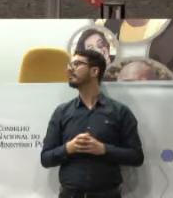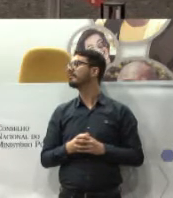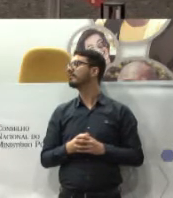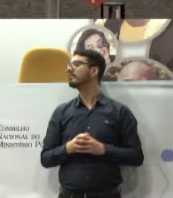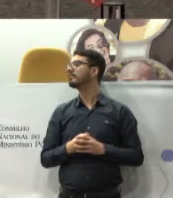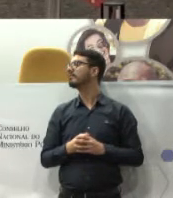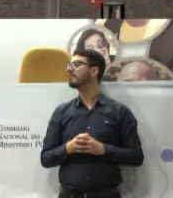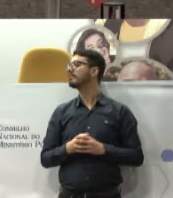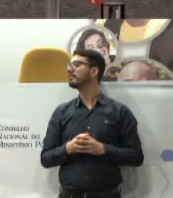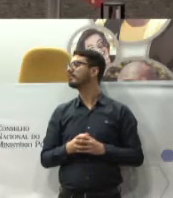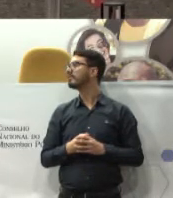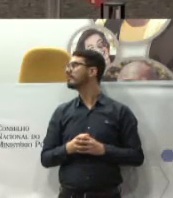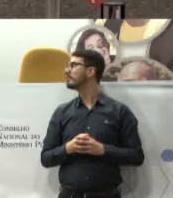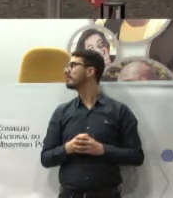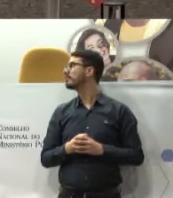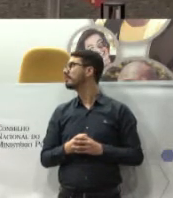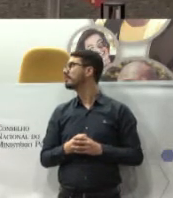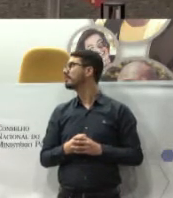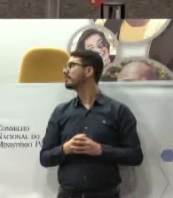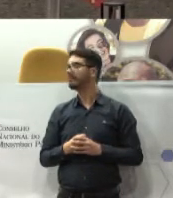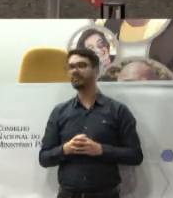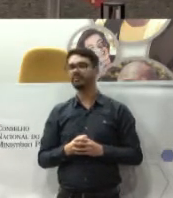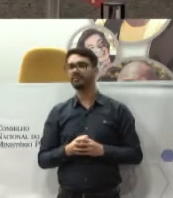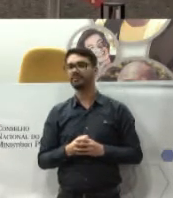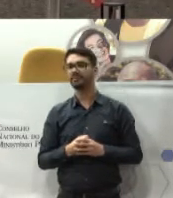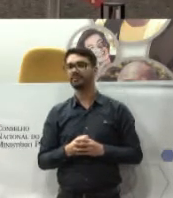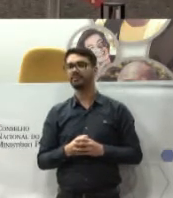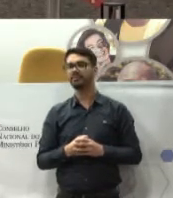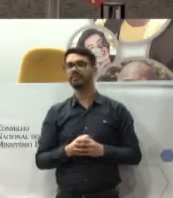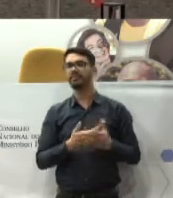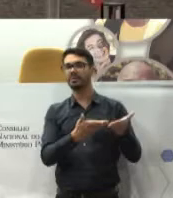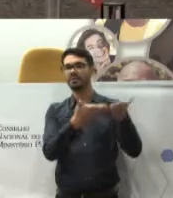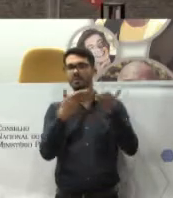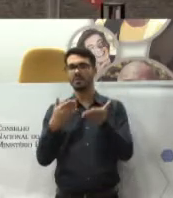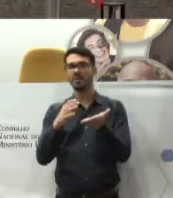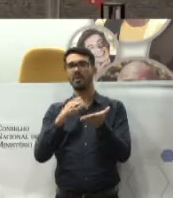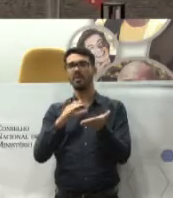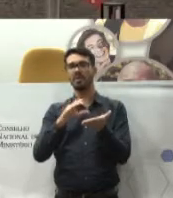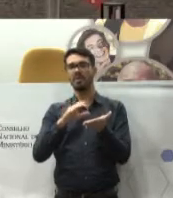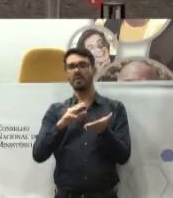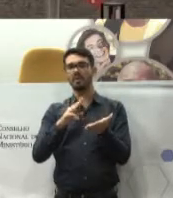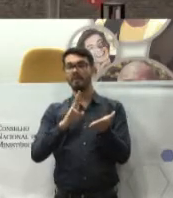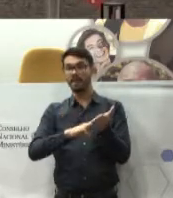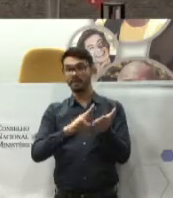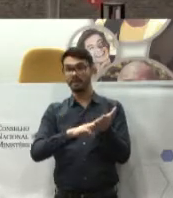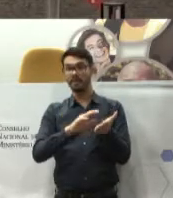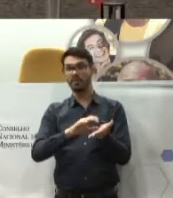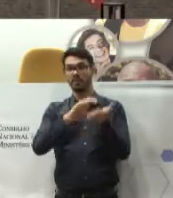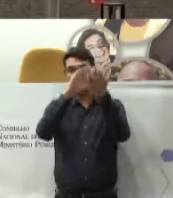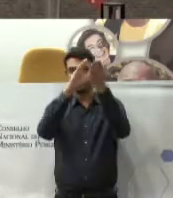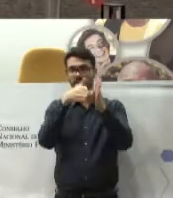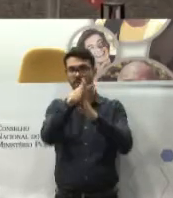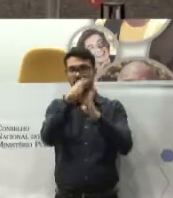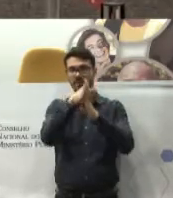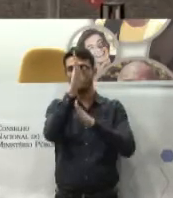Ok. Então, convido o excelentíssimo conselheiro nacional do Ministério Público, Silvio Roberto